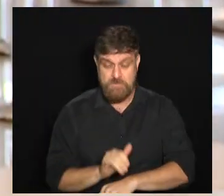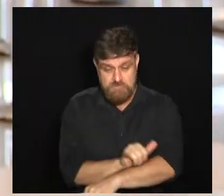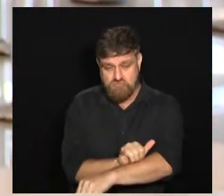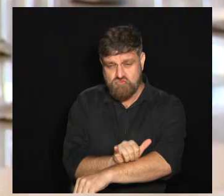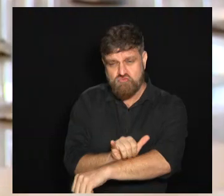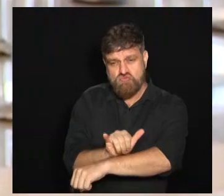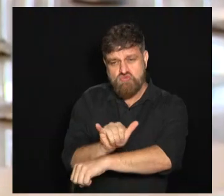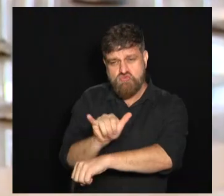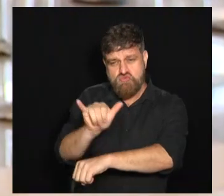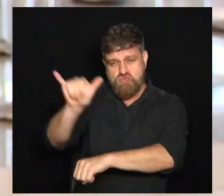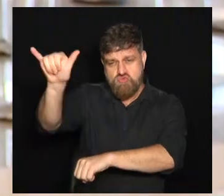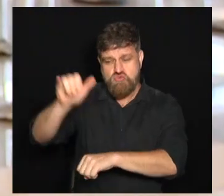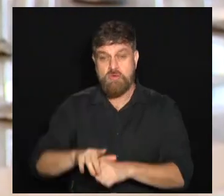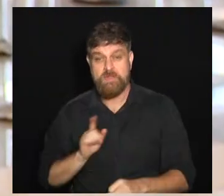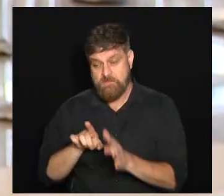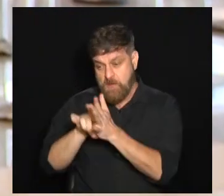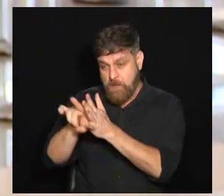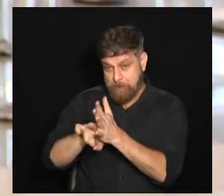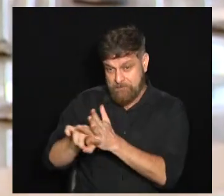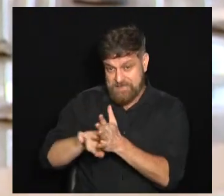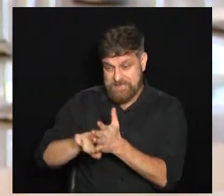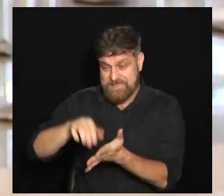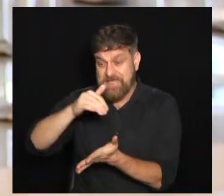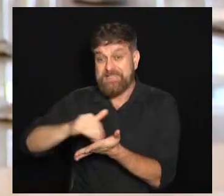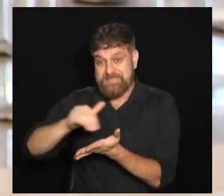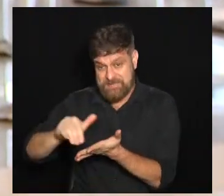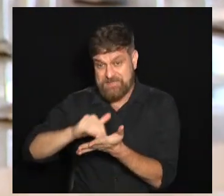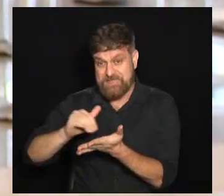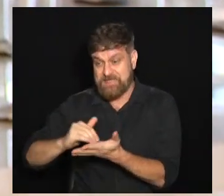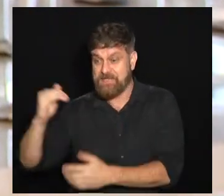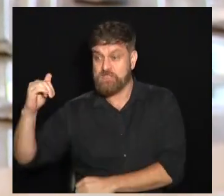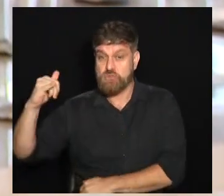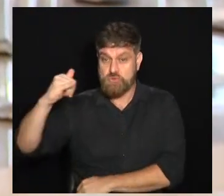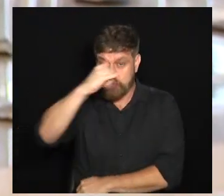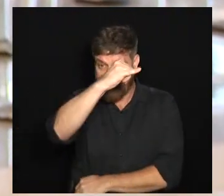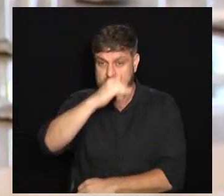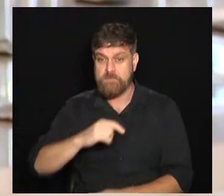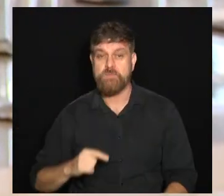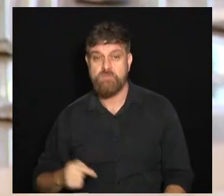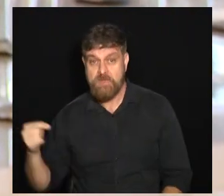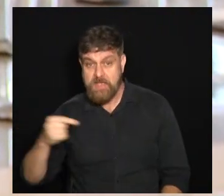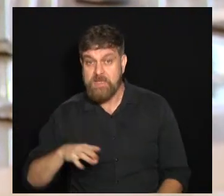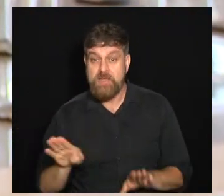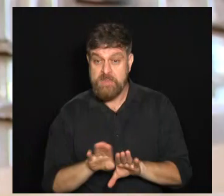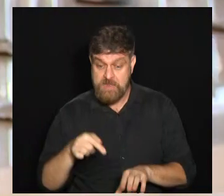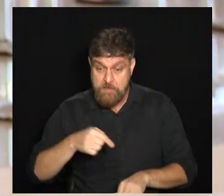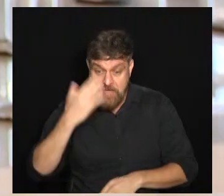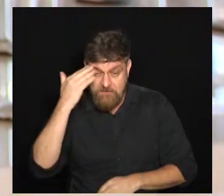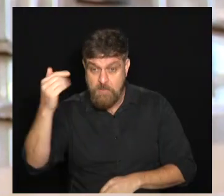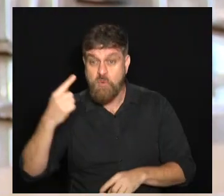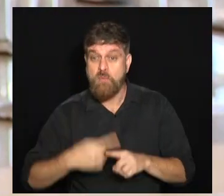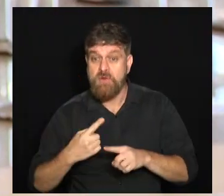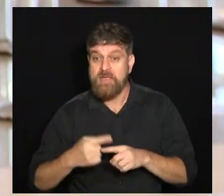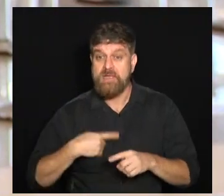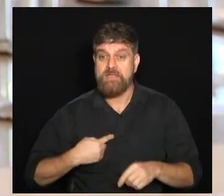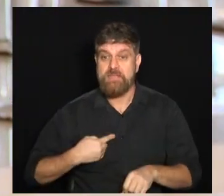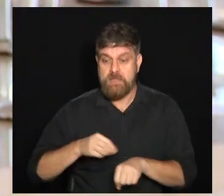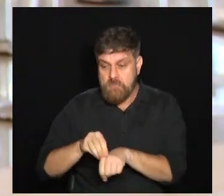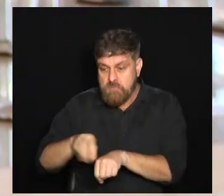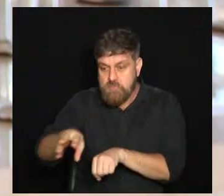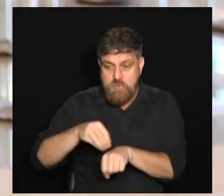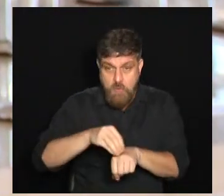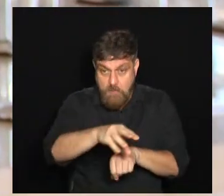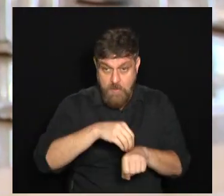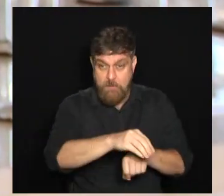passageiros, segundo uma pesquisa da Secretaria de Aviação Civil. Aqui também é muito reconhecido por causa do terminal de cargas e do transporte